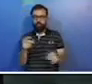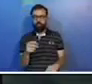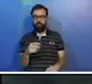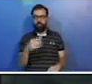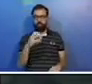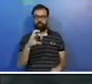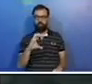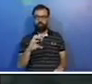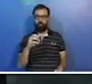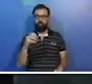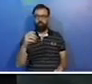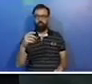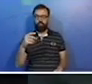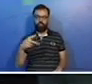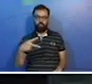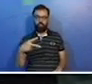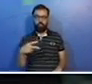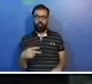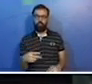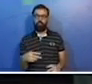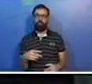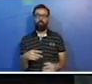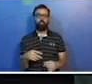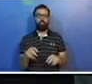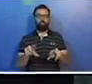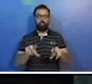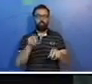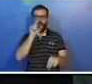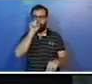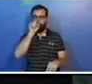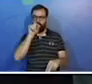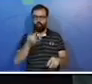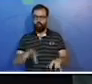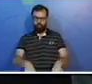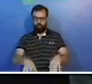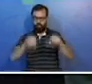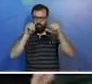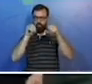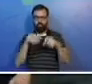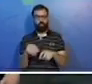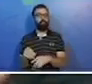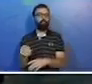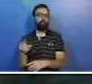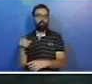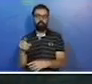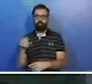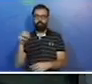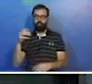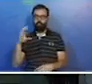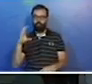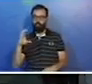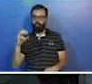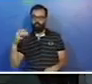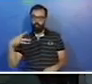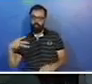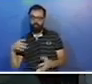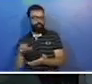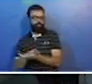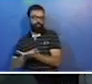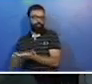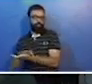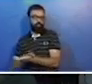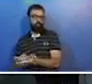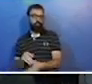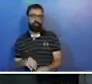secundário? O gavião. Lá na cadeia alimentar 1 tinha terciário? Não tinha. Cadeia